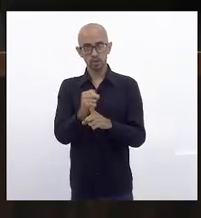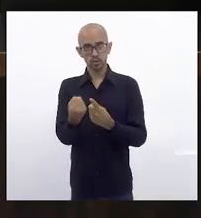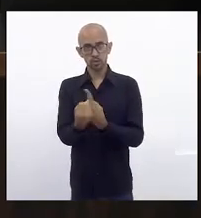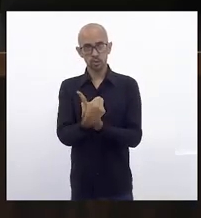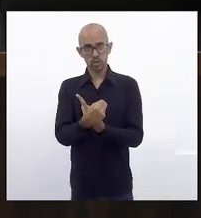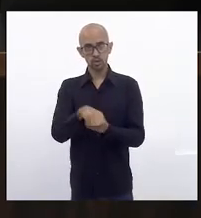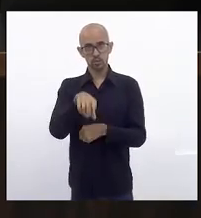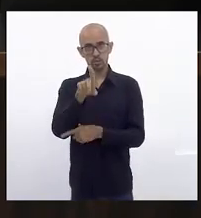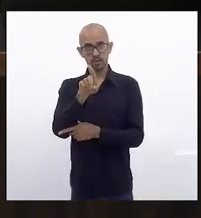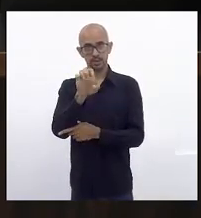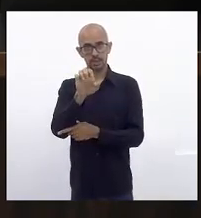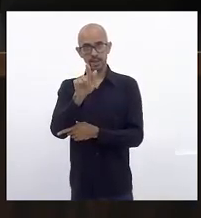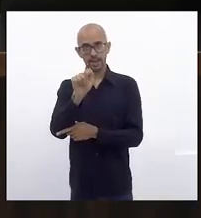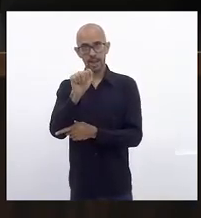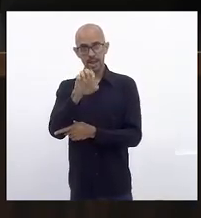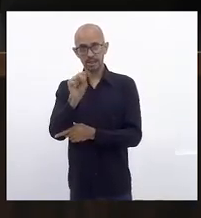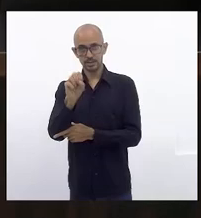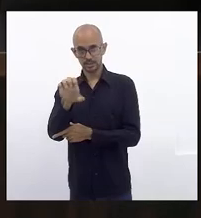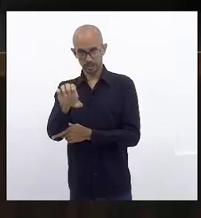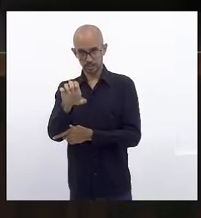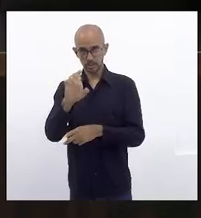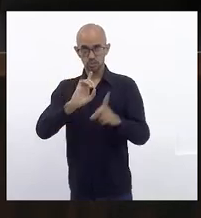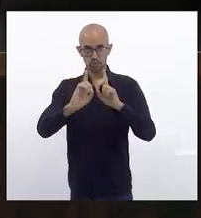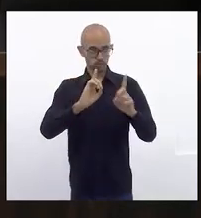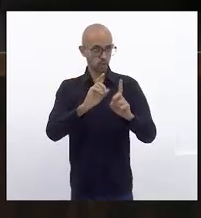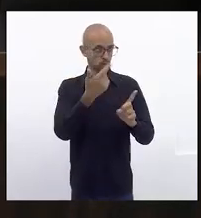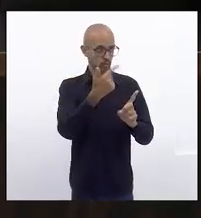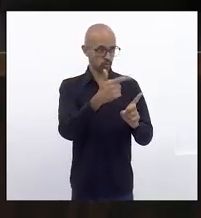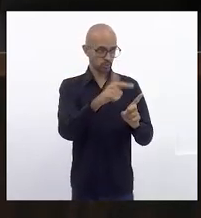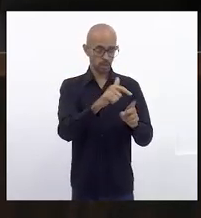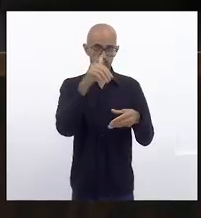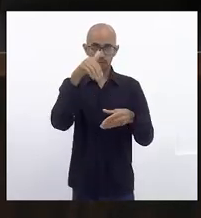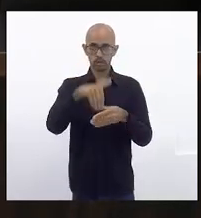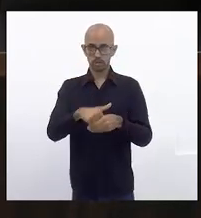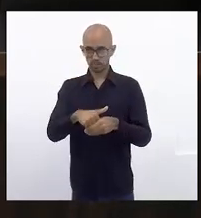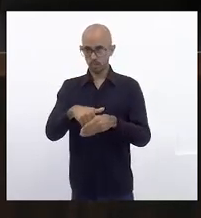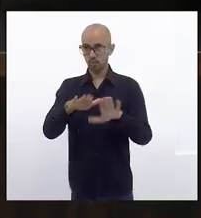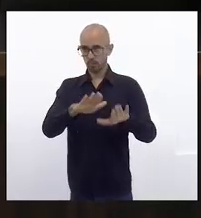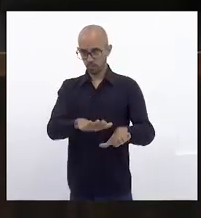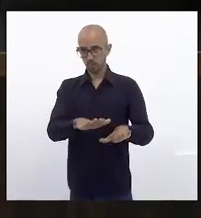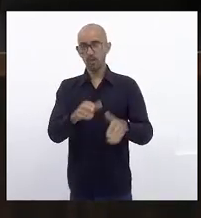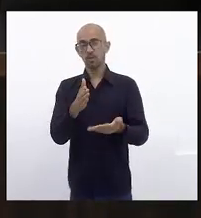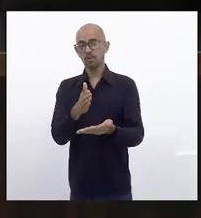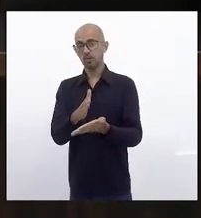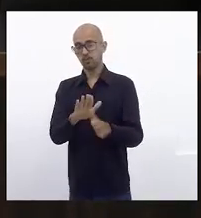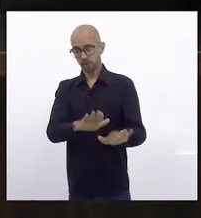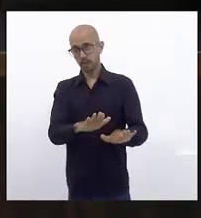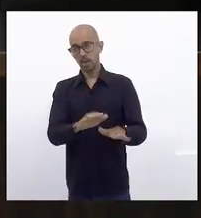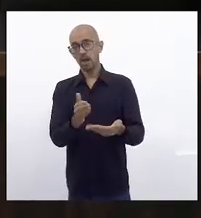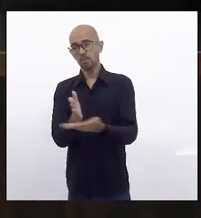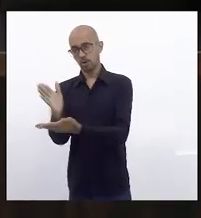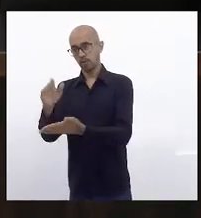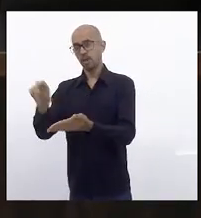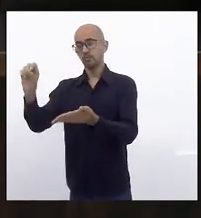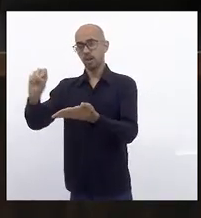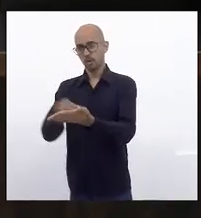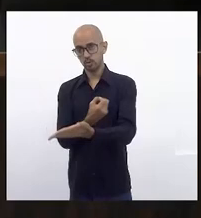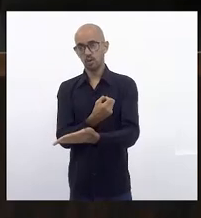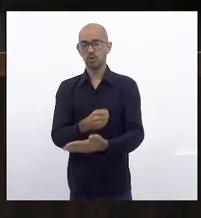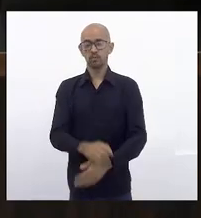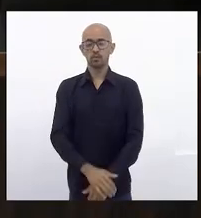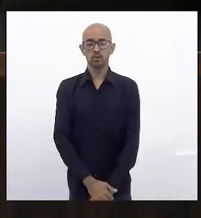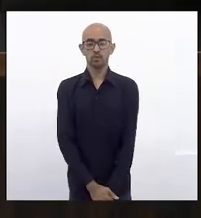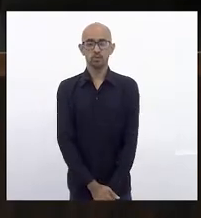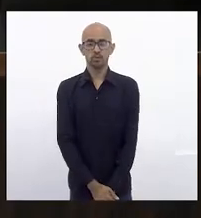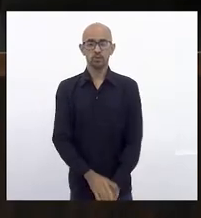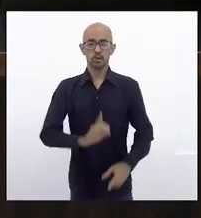na forma que menciona. Em discussão, não havendo que queira discutir, encerra a discussão, em votação, se os que aprovam permaneçam como estão aprovados, vai ao autógrafo.